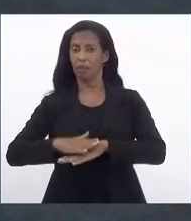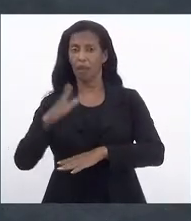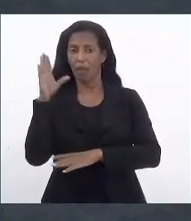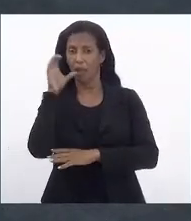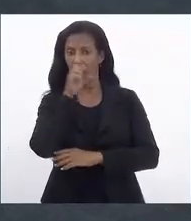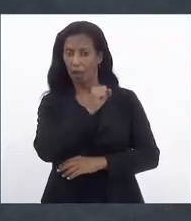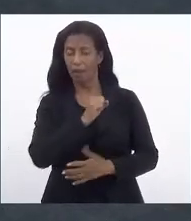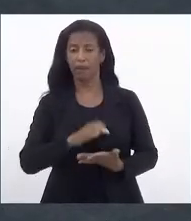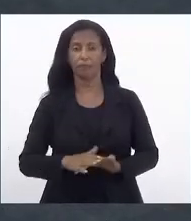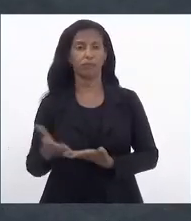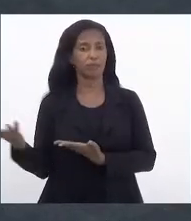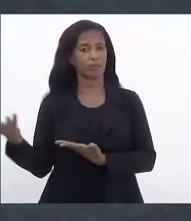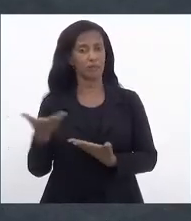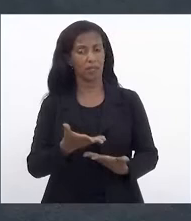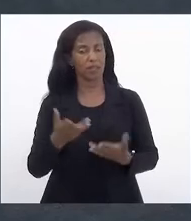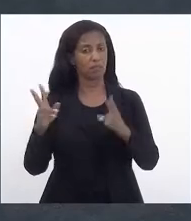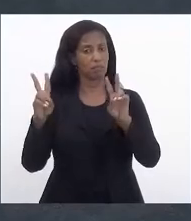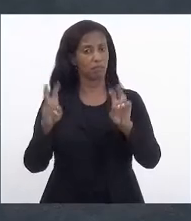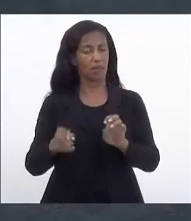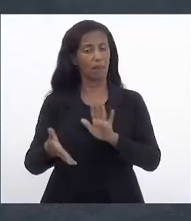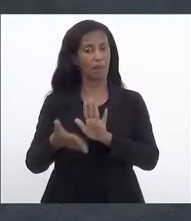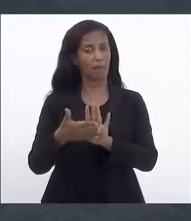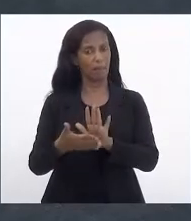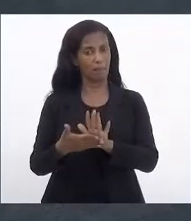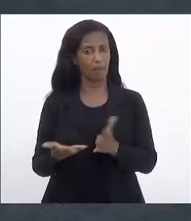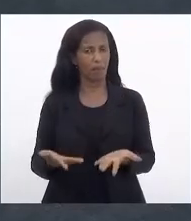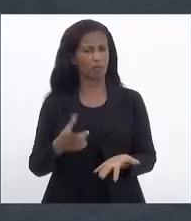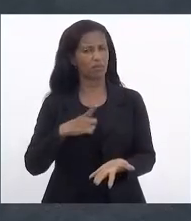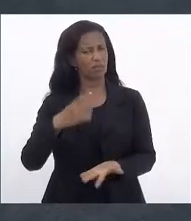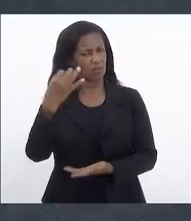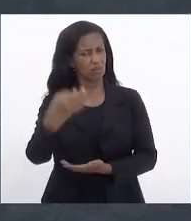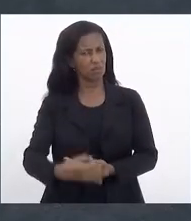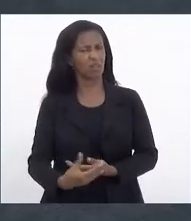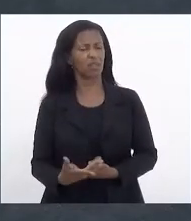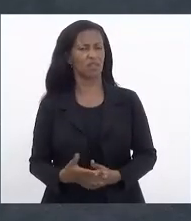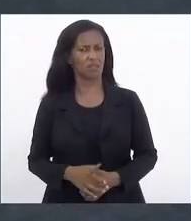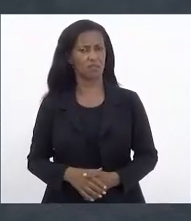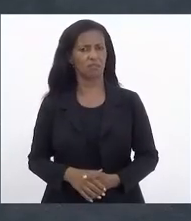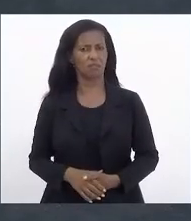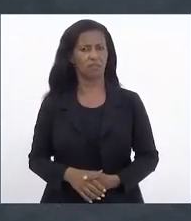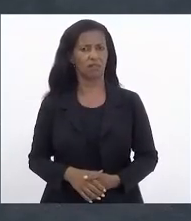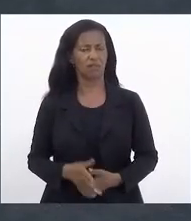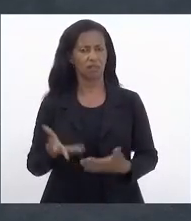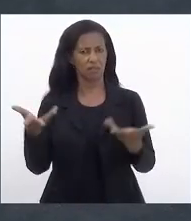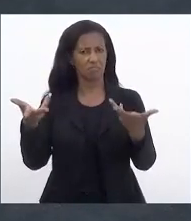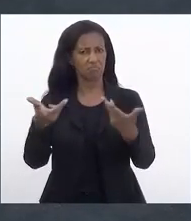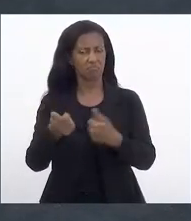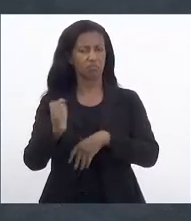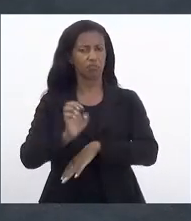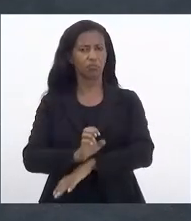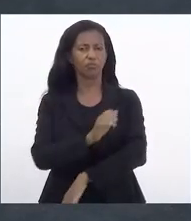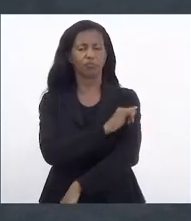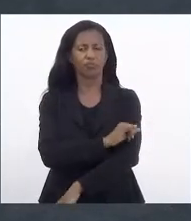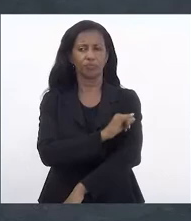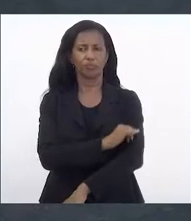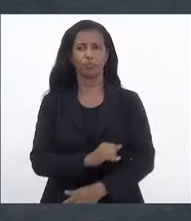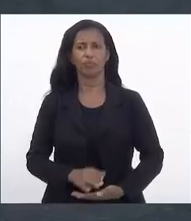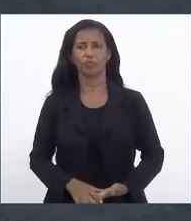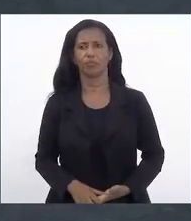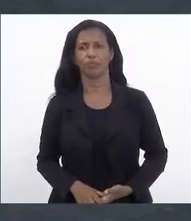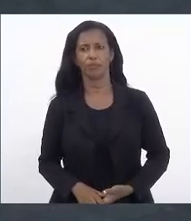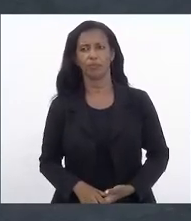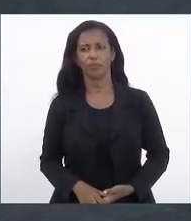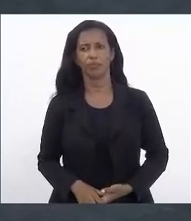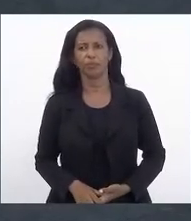possível trazer a matéria para a pauta que eu tenho absoluta certeza que será um sucesso para o estado do Rio de Janeiro e